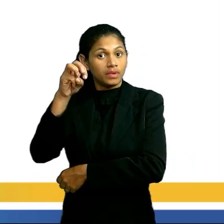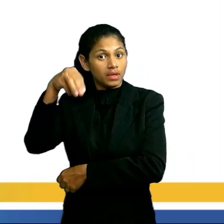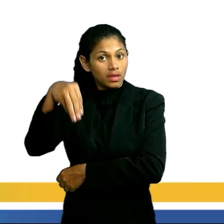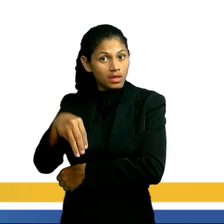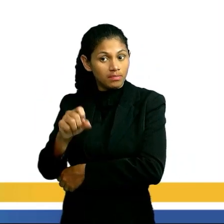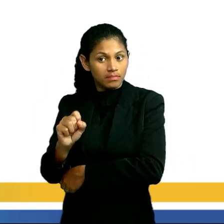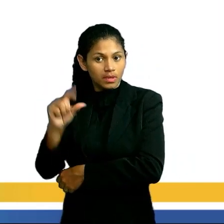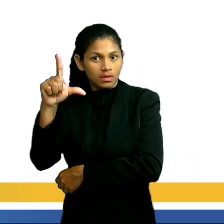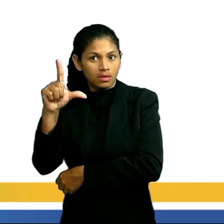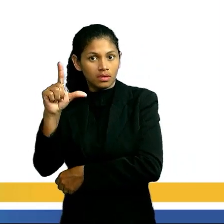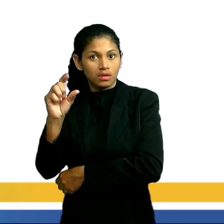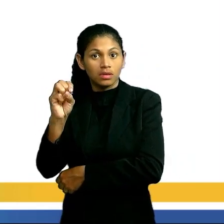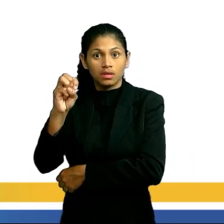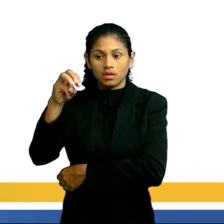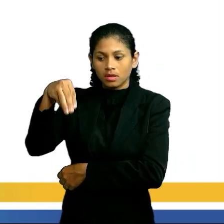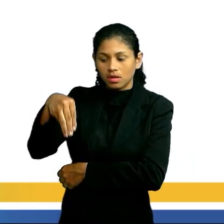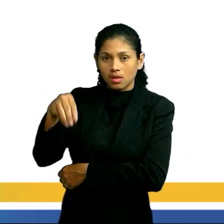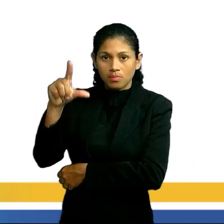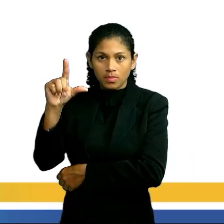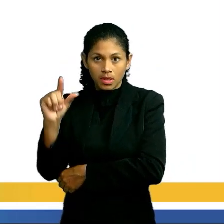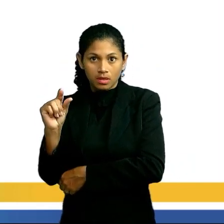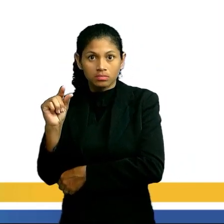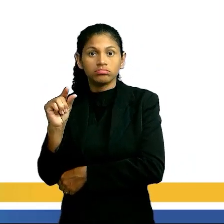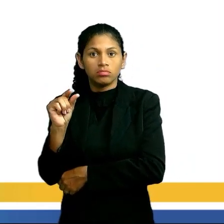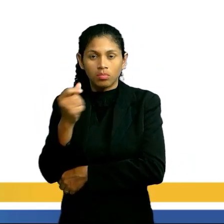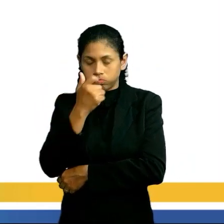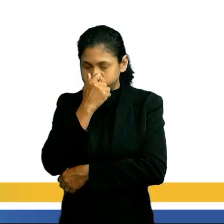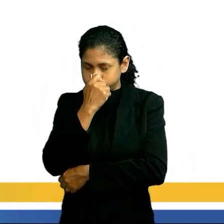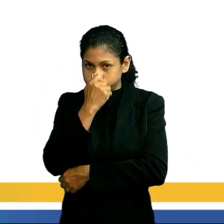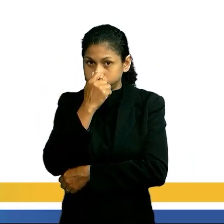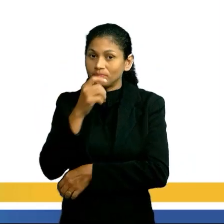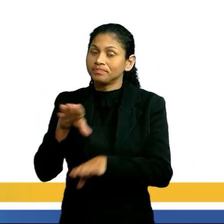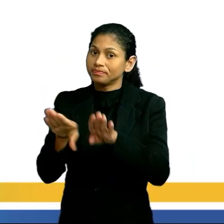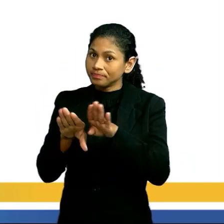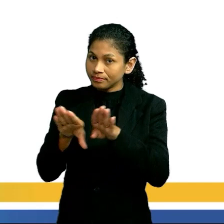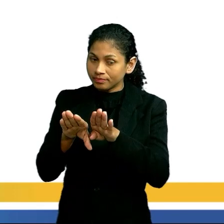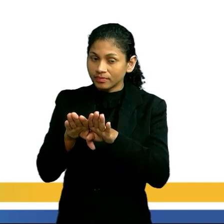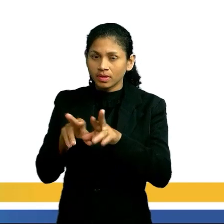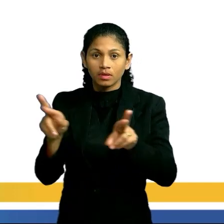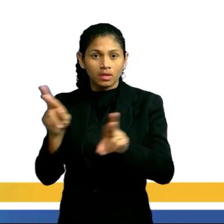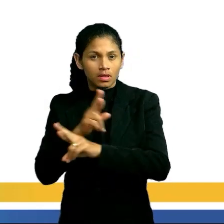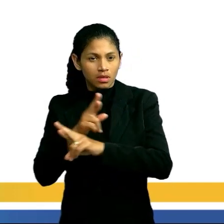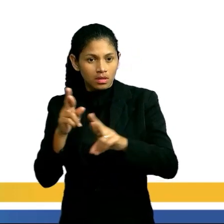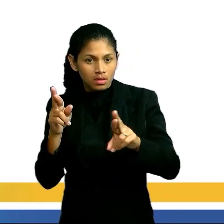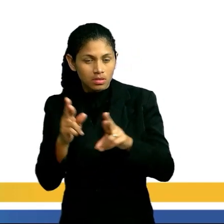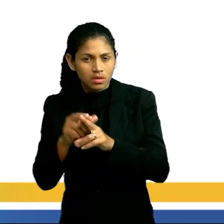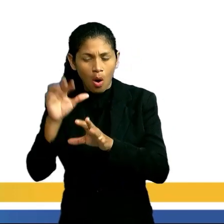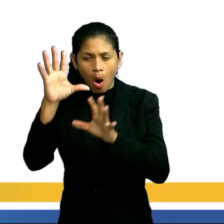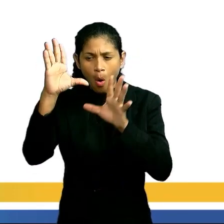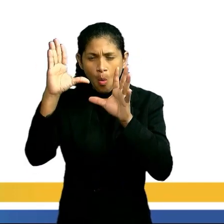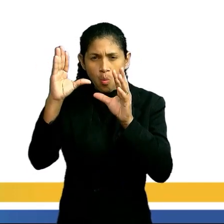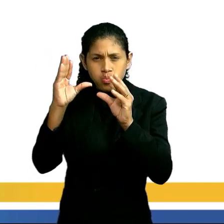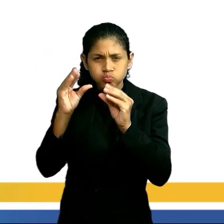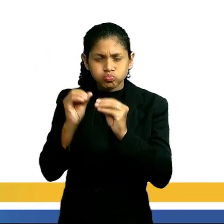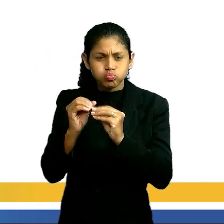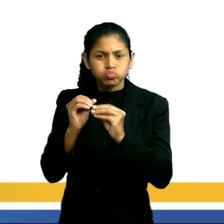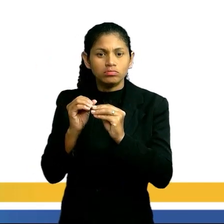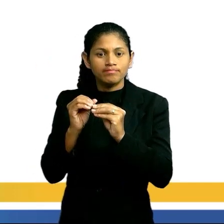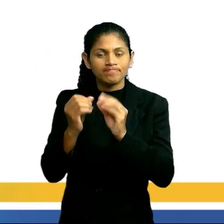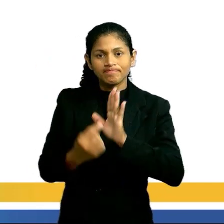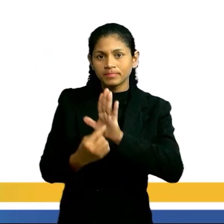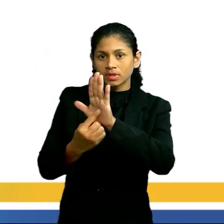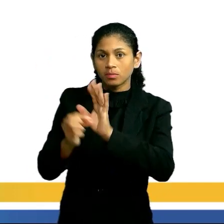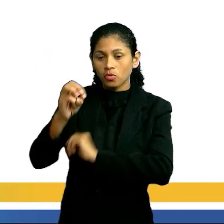grãos cheios também. São dominantes em relação aos murchos. Murcho é representado por